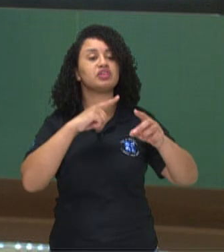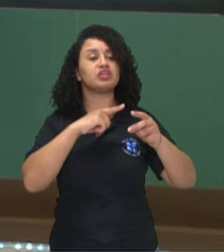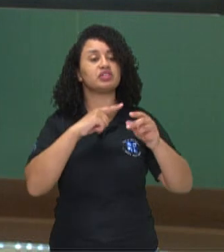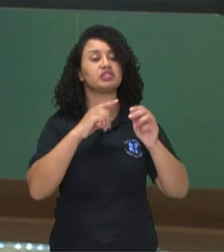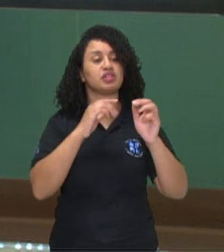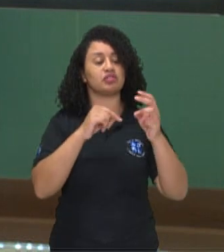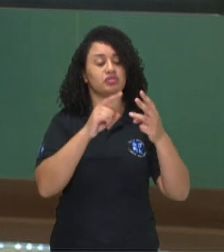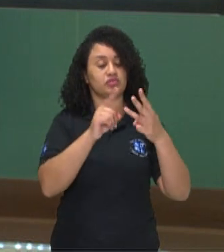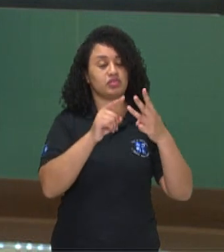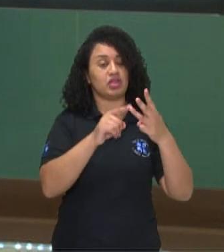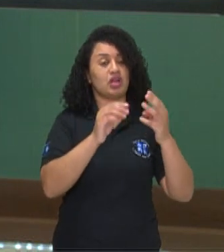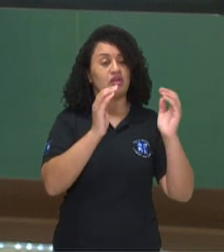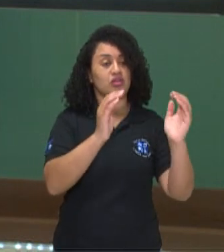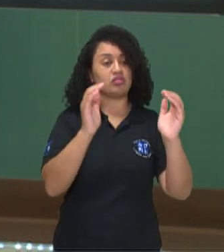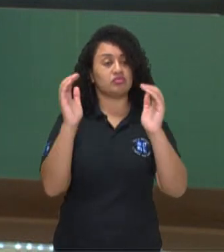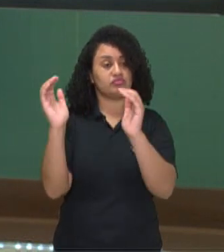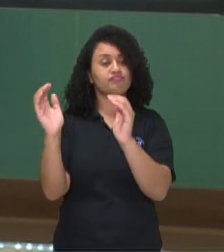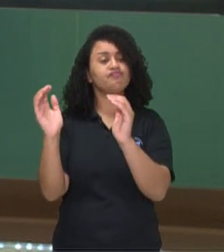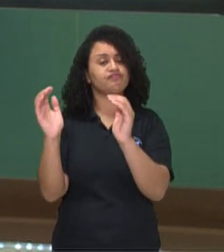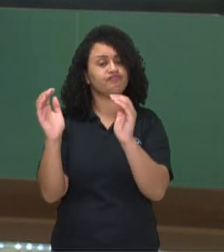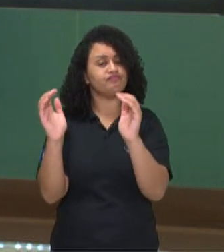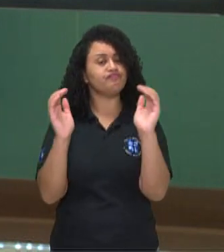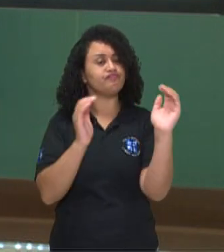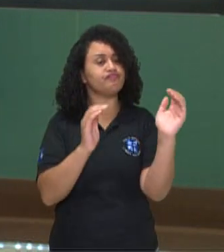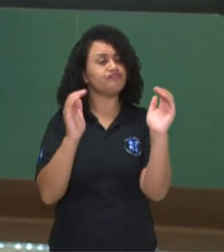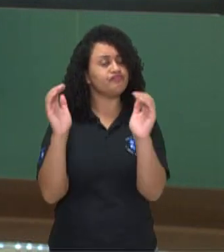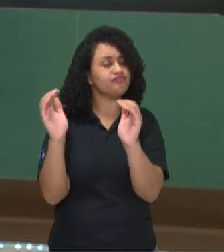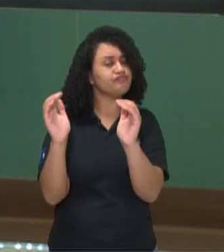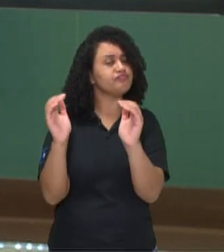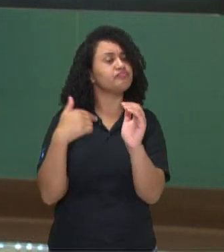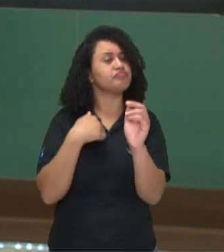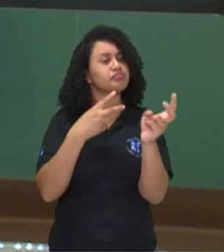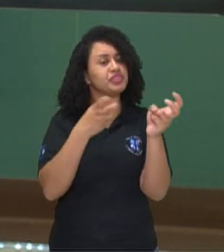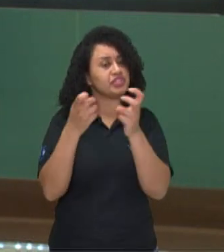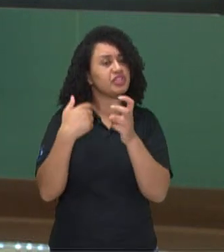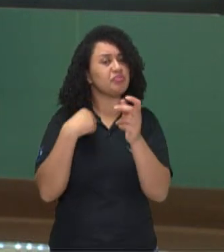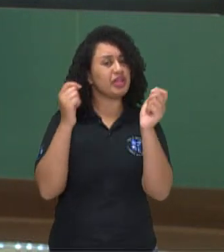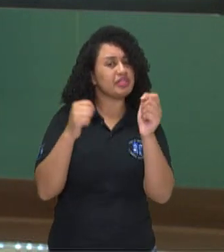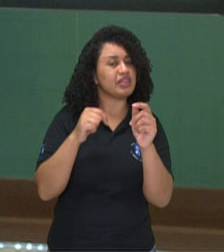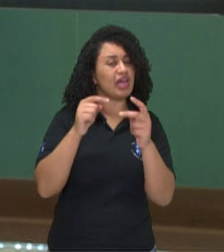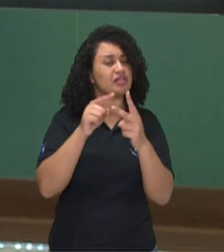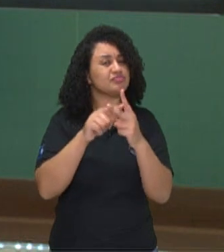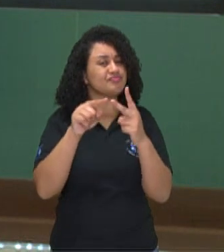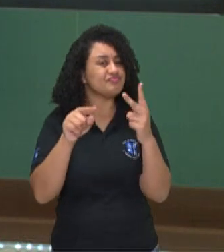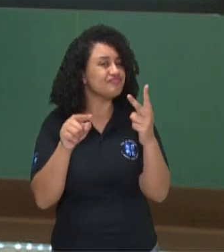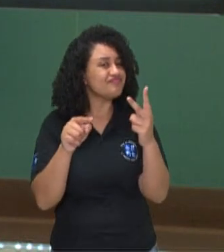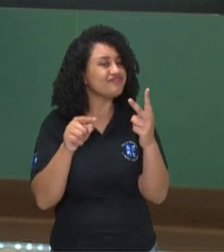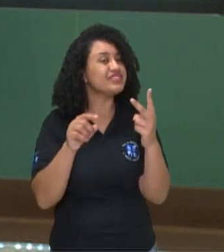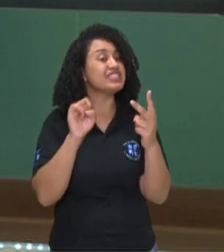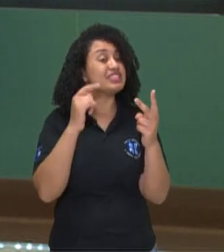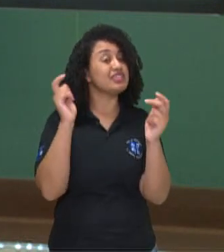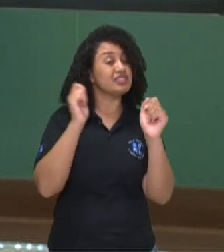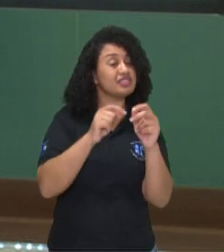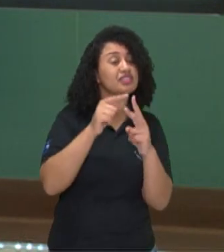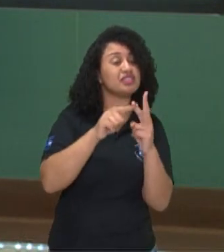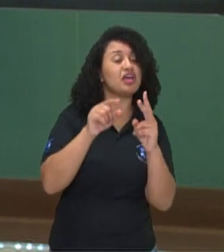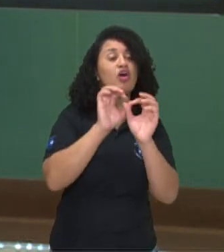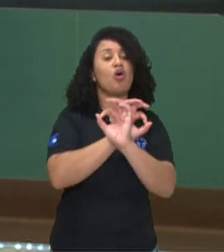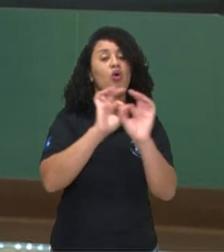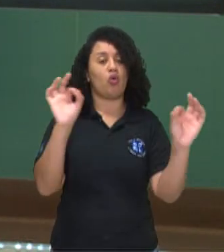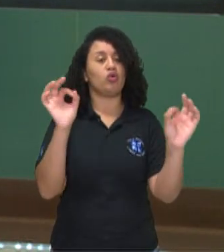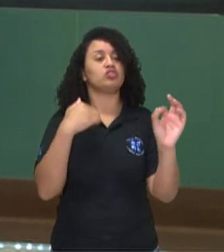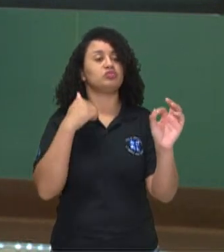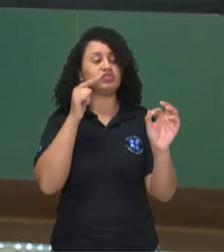Quando você tem dois termos, desconfie se de repente não dá para tirar a raiz quadrada de cada um. Se der, ótimo!